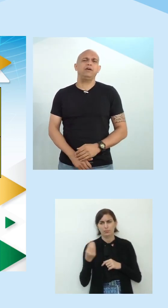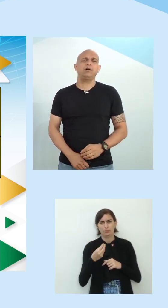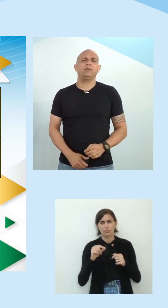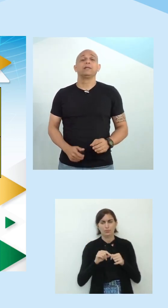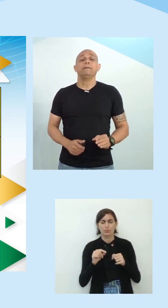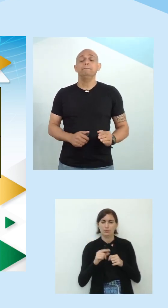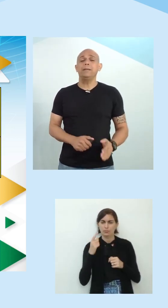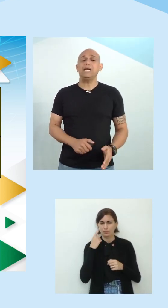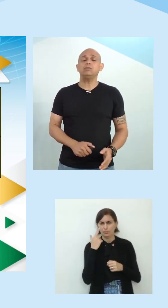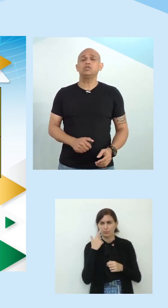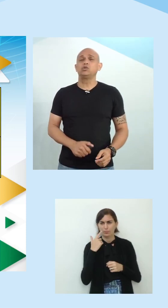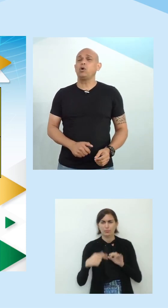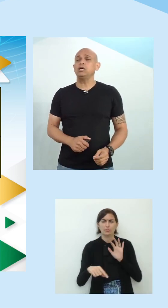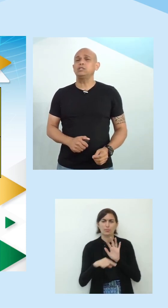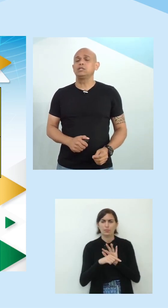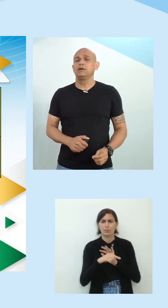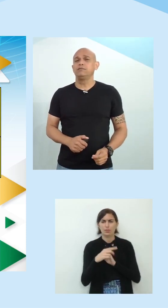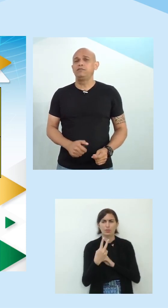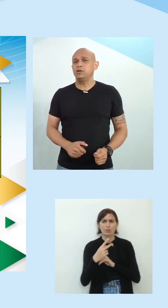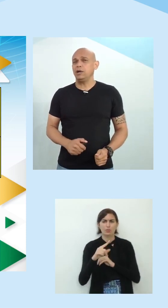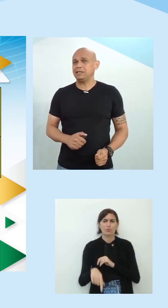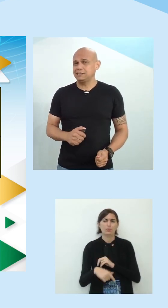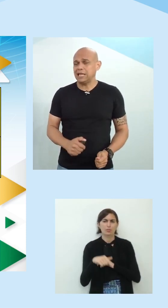fazer? Vem, ó. Menos